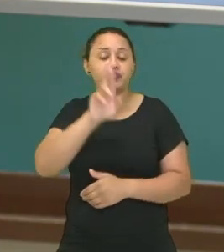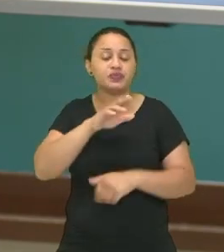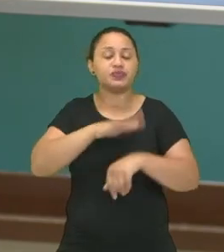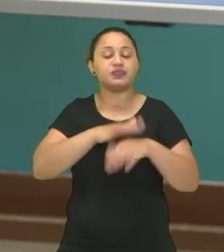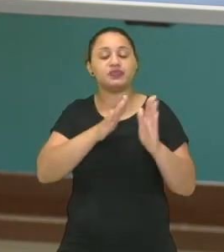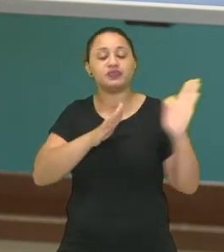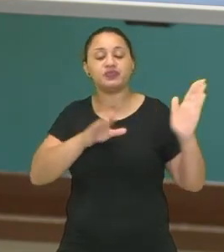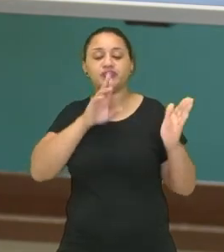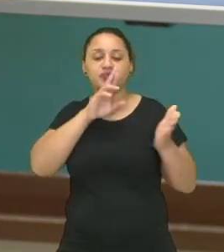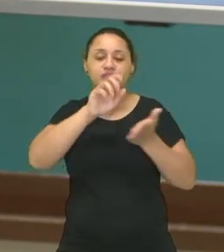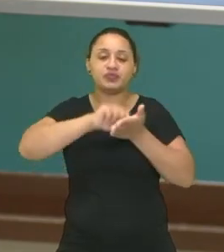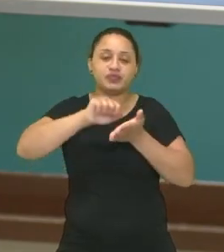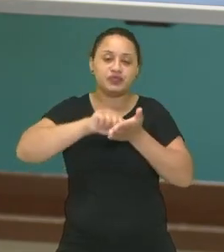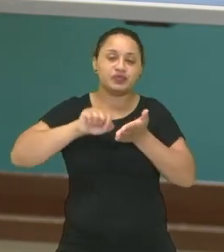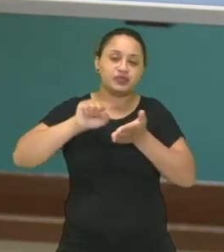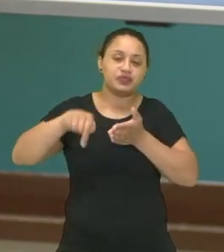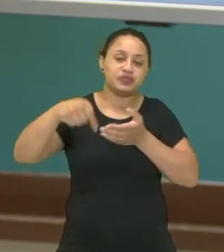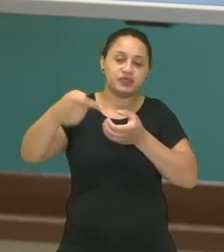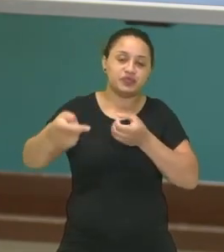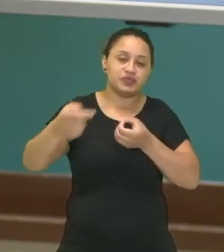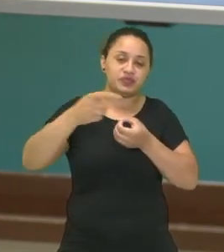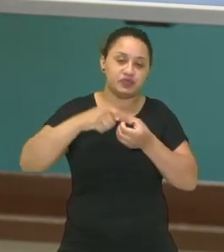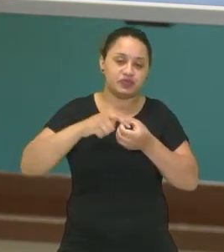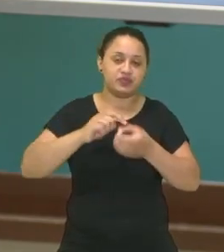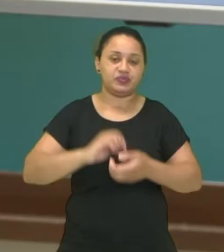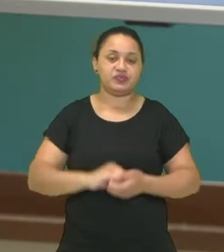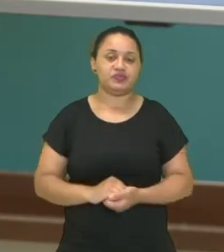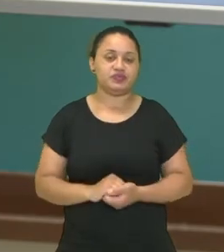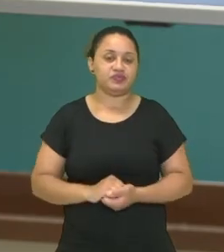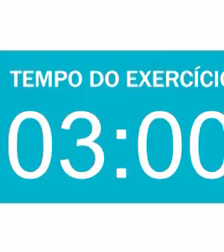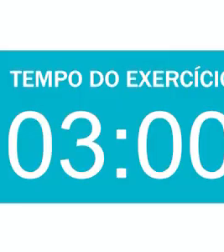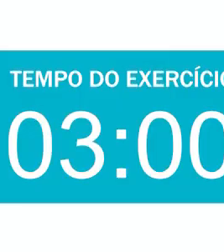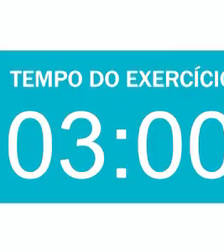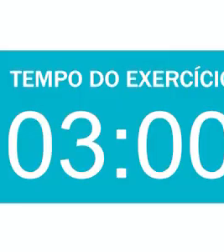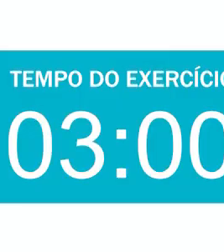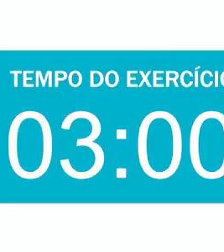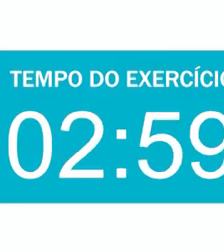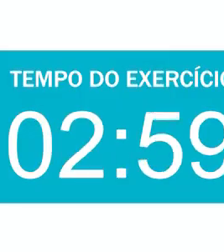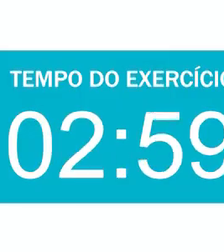um tempo para vocês e nós voltamos em sequência.